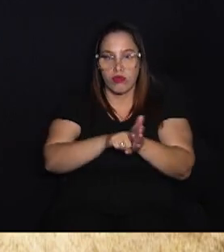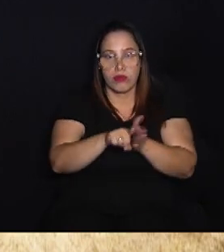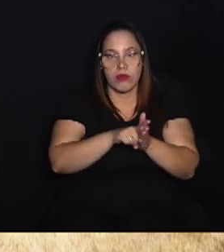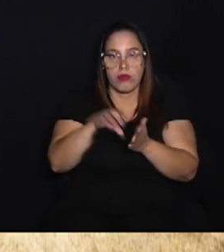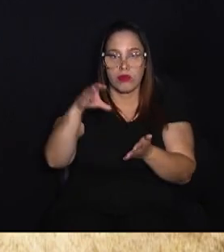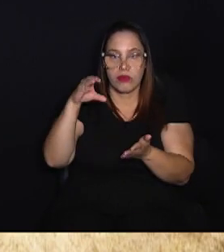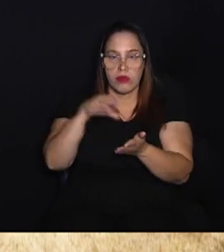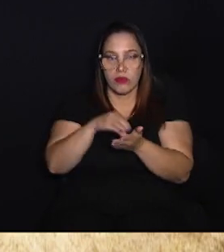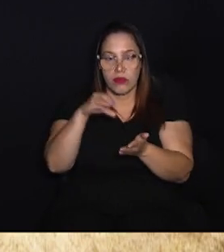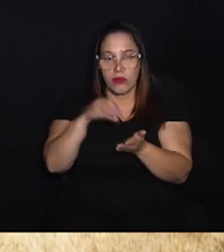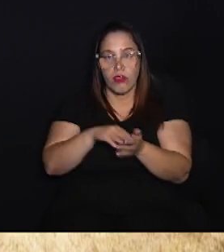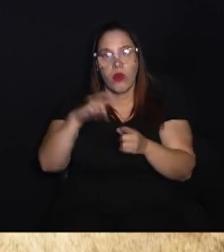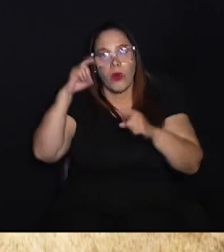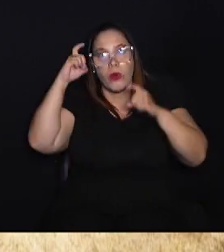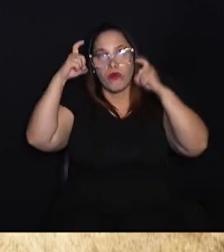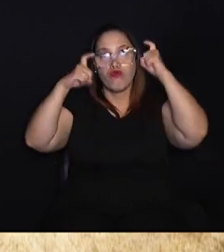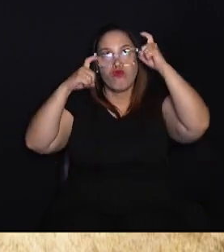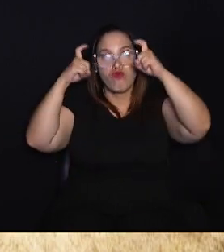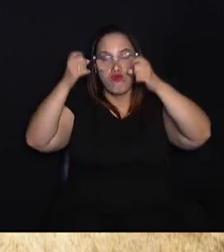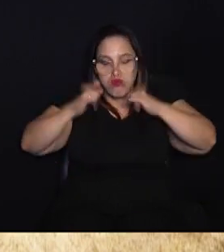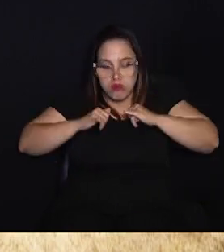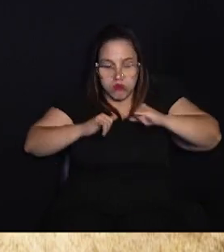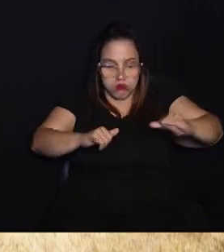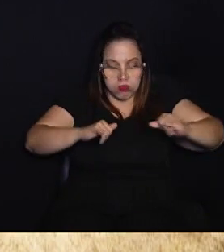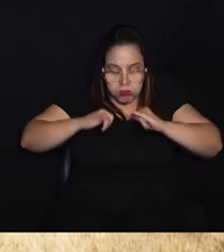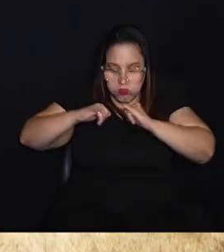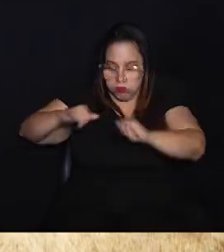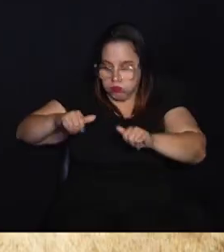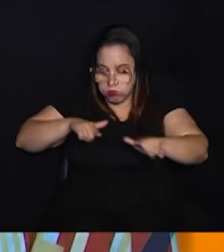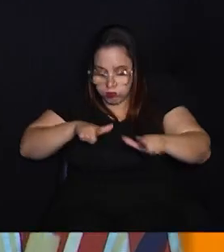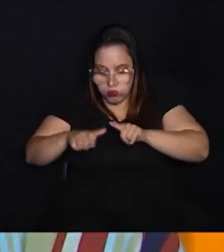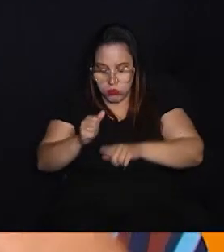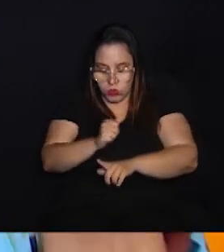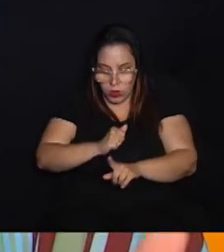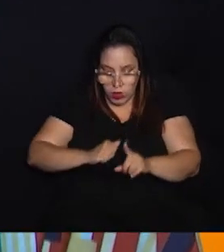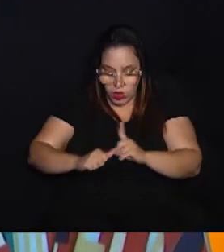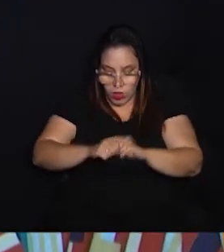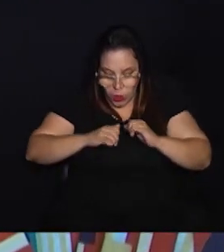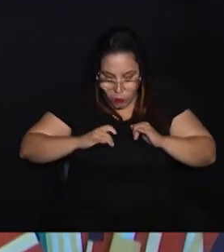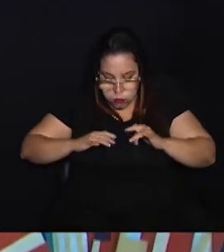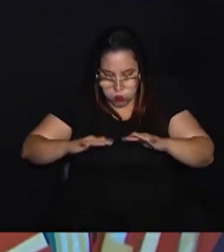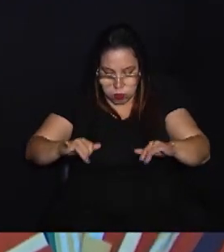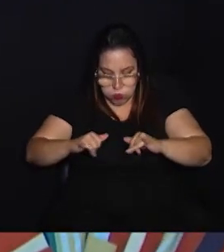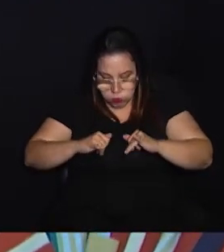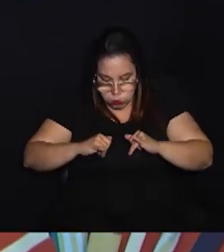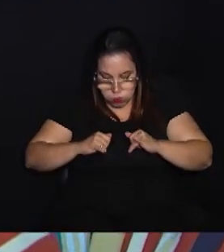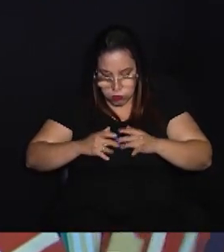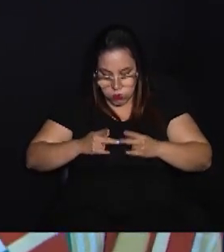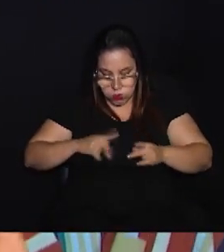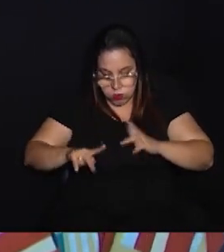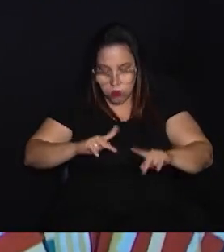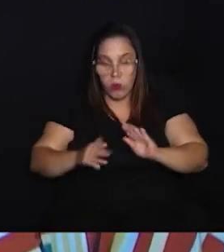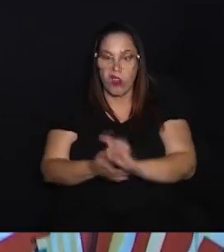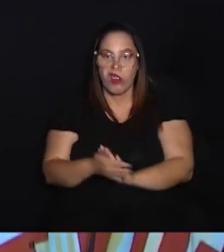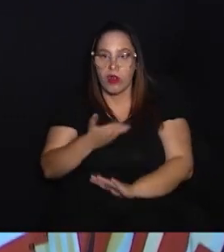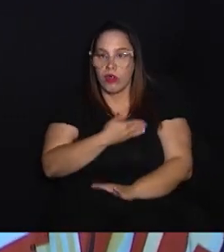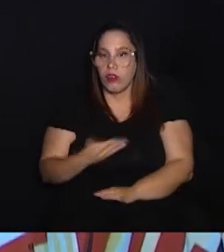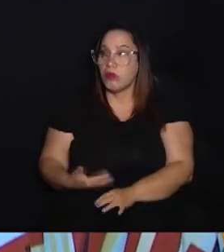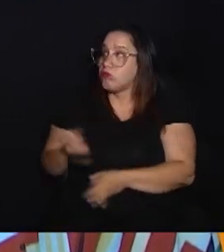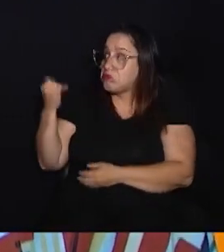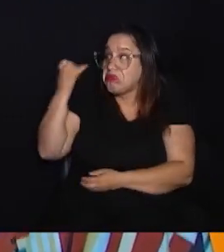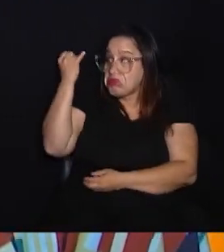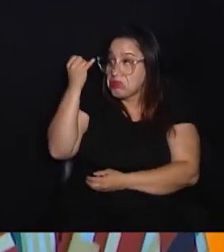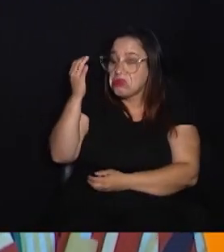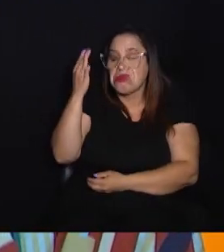centro também se preocupa em divulgar o trabalho para a população. Aqui é um espaço público, né? Mas é importante que as